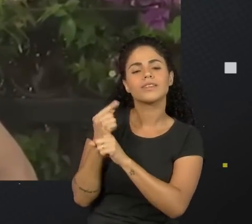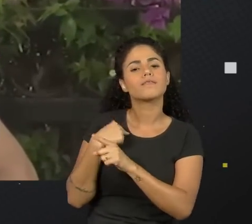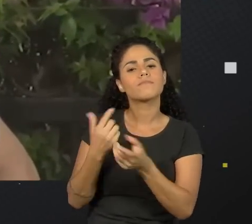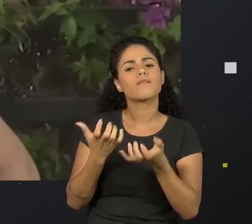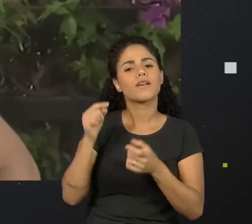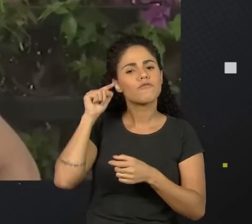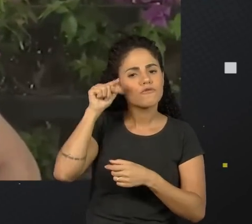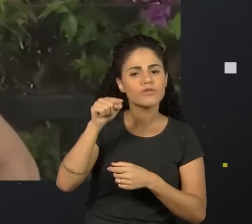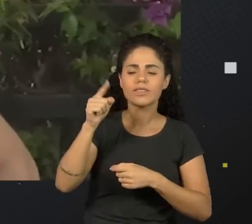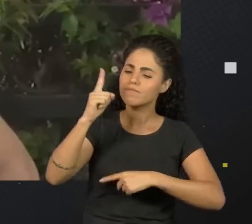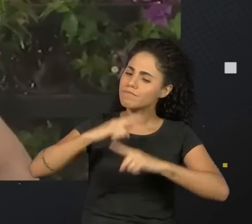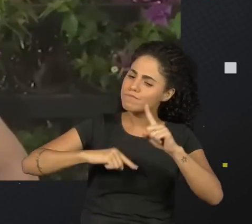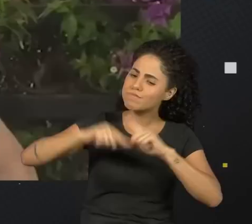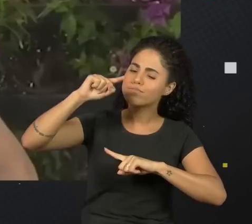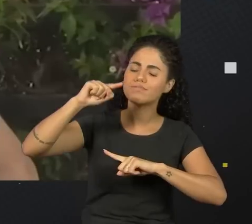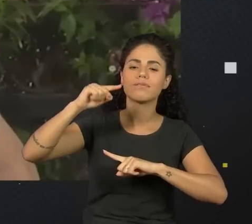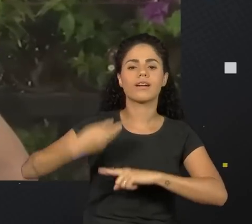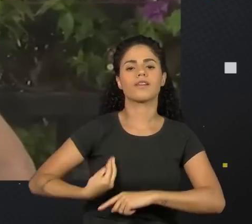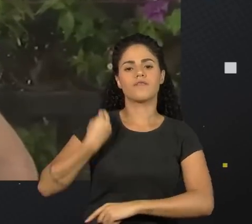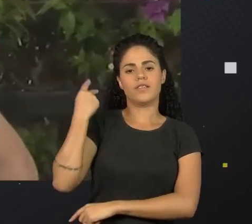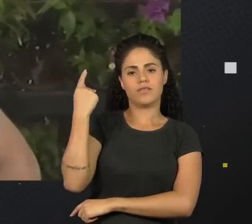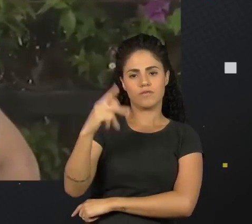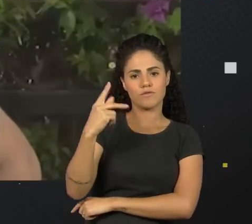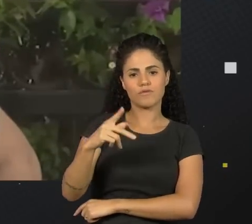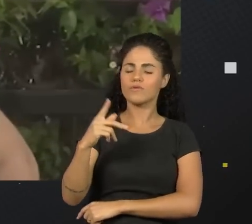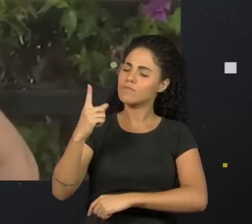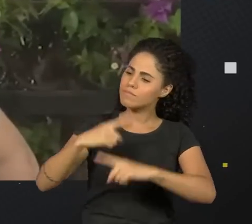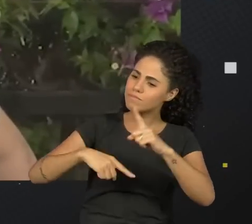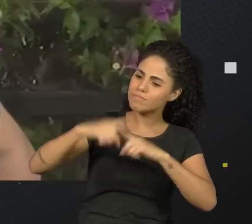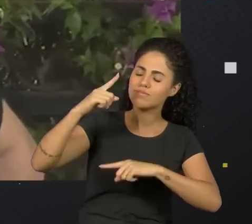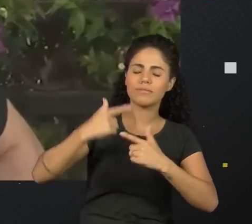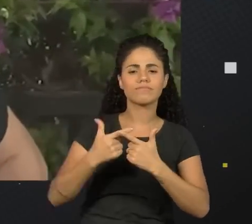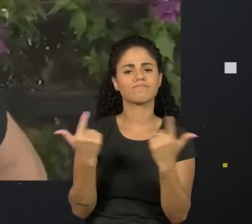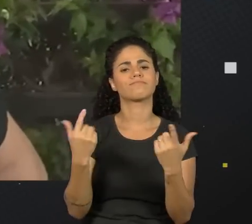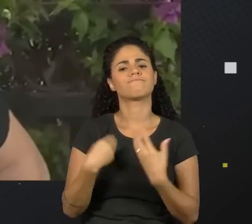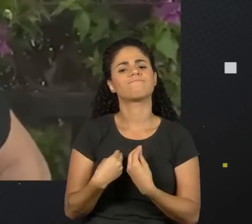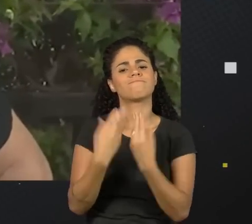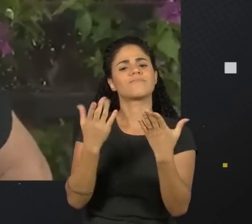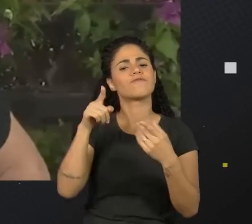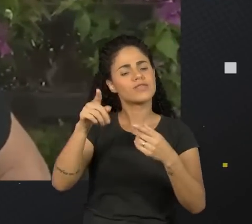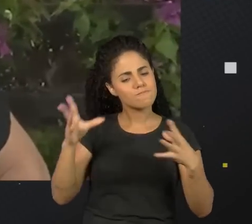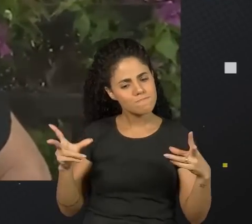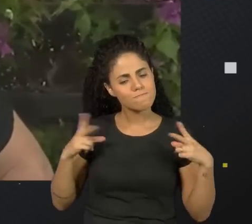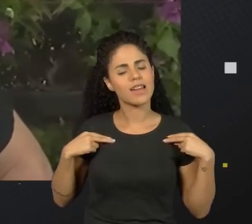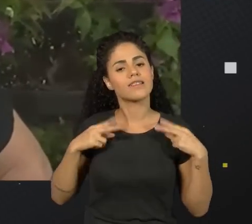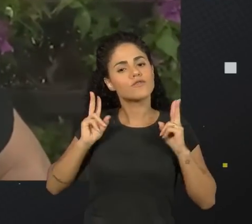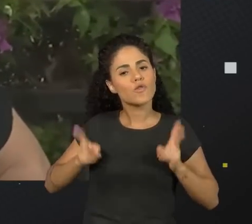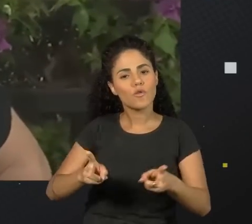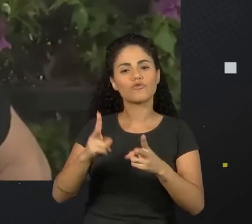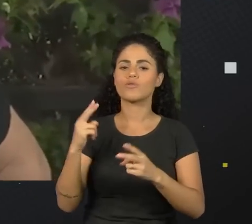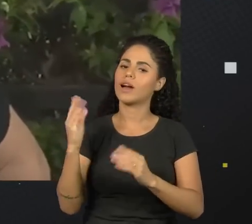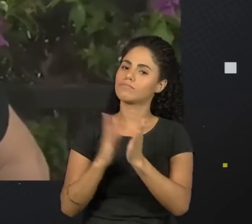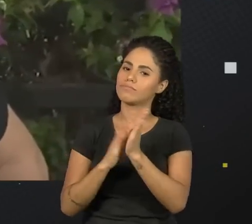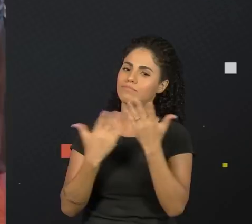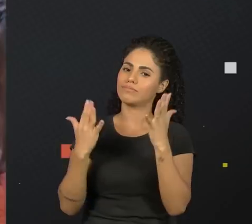desejar toda a sorte do mundo, todo o sucesso que você merece. Você continue brilhando.